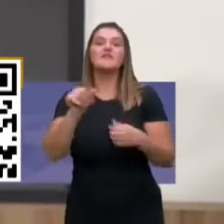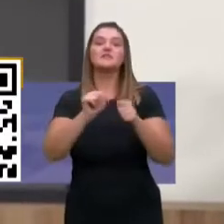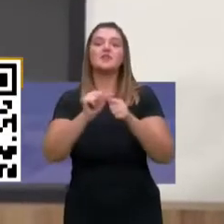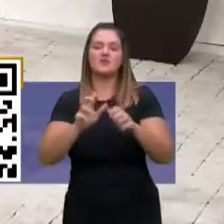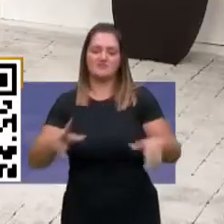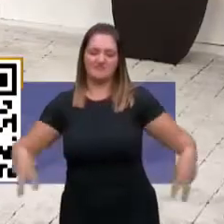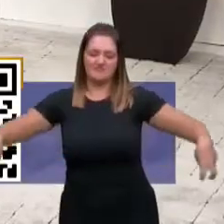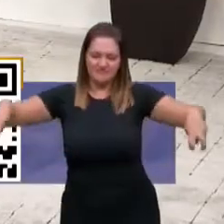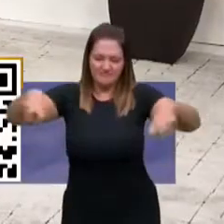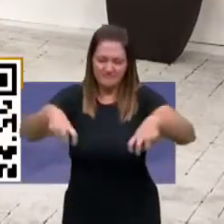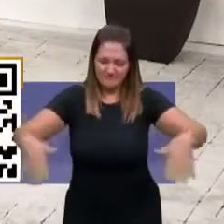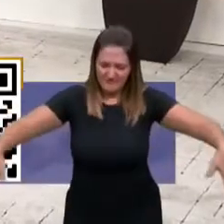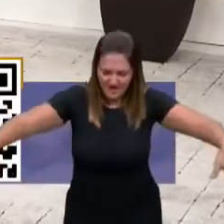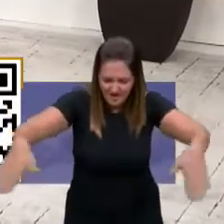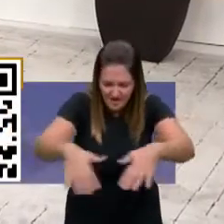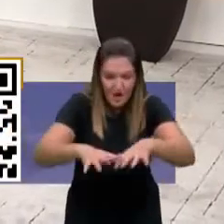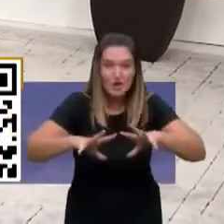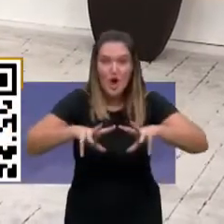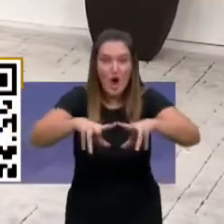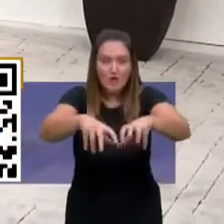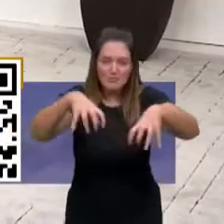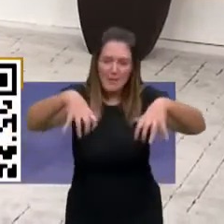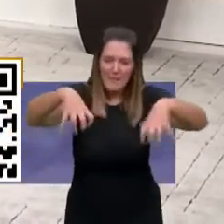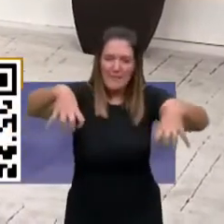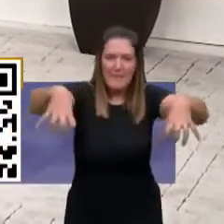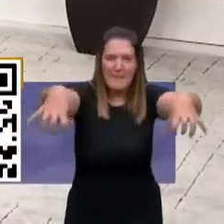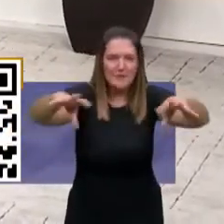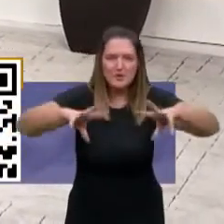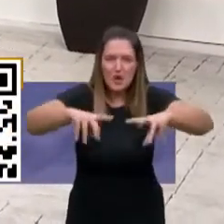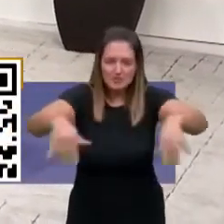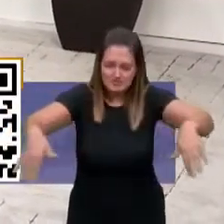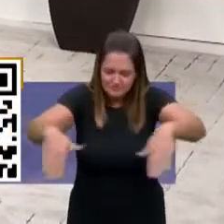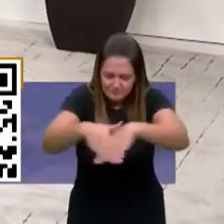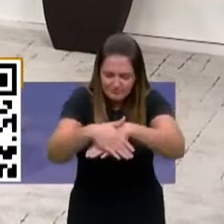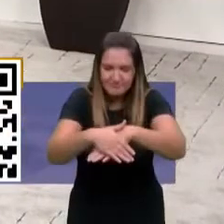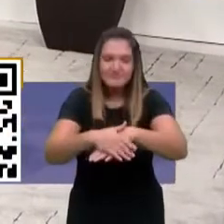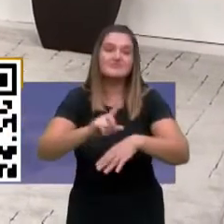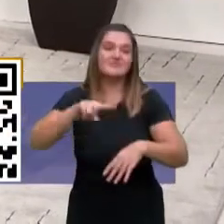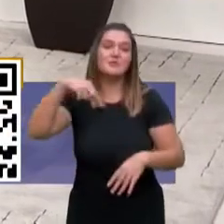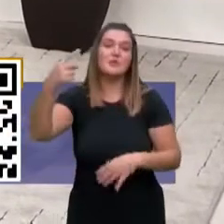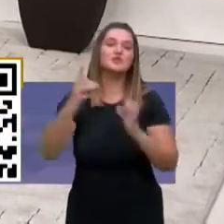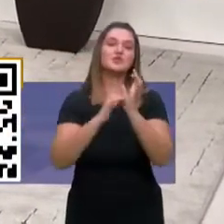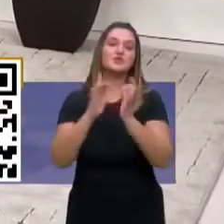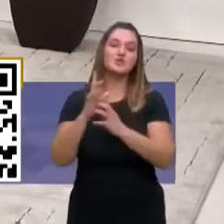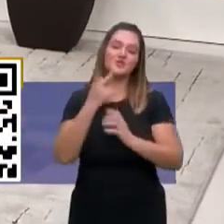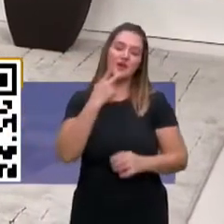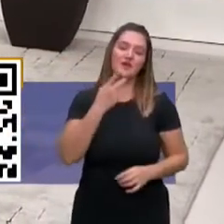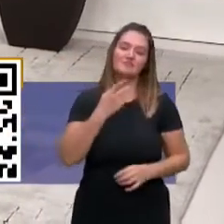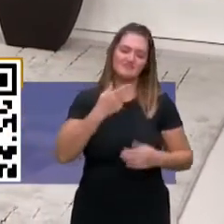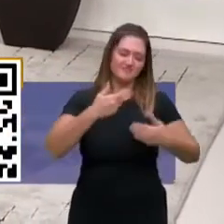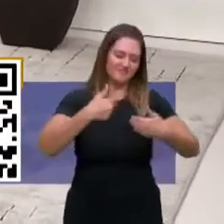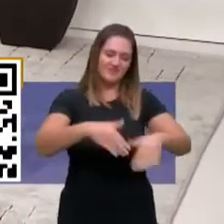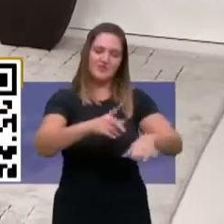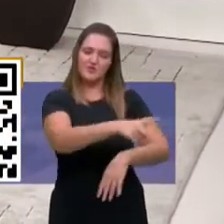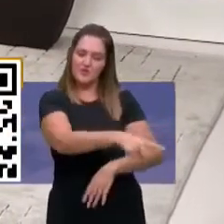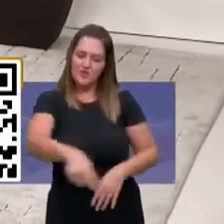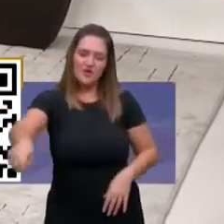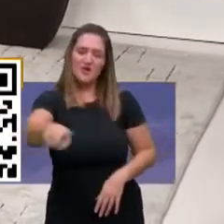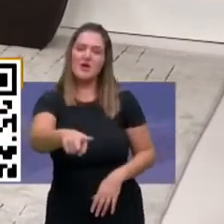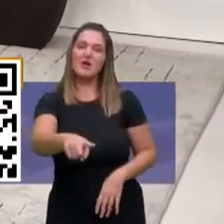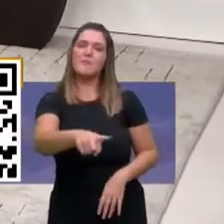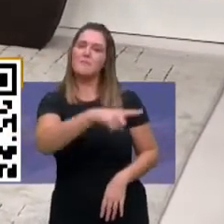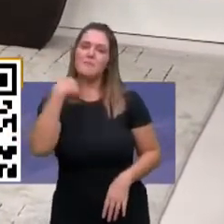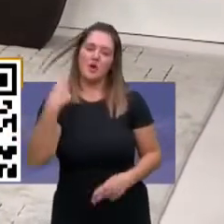amor. Então Jesus vai dar a sentença final para os ímpios e vai dizer assim: apartai-vos de mim para o fogo